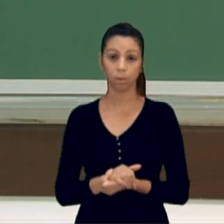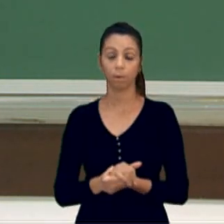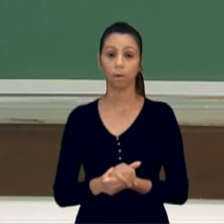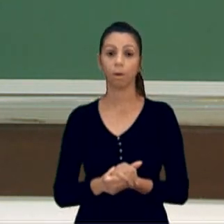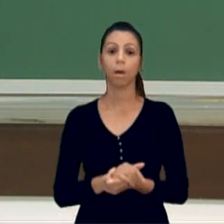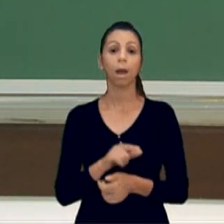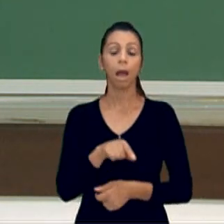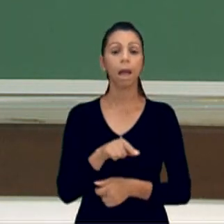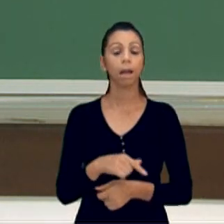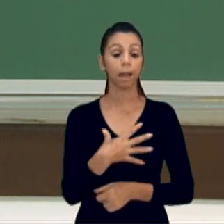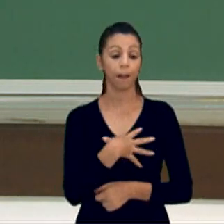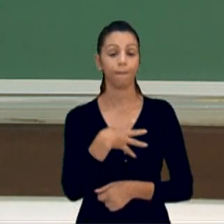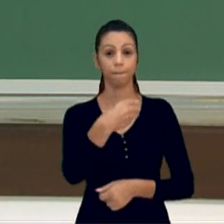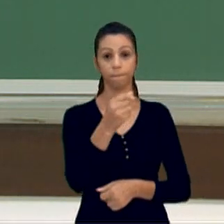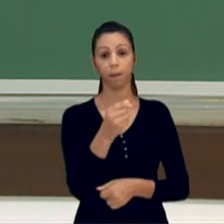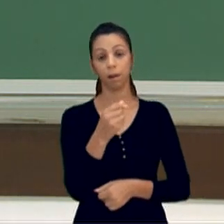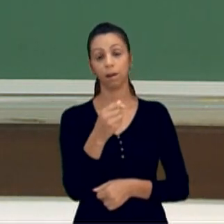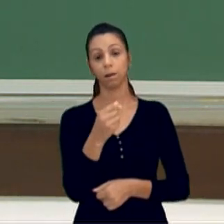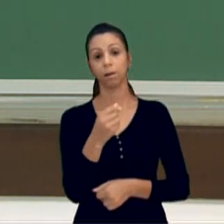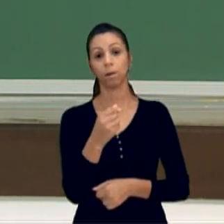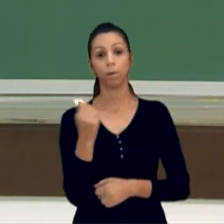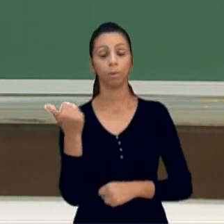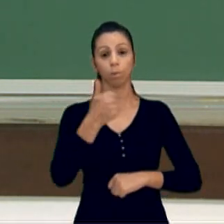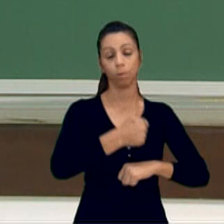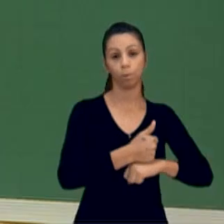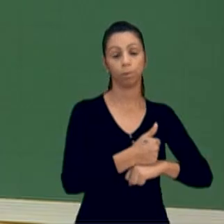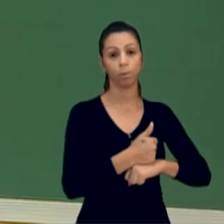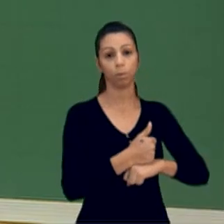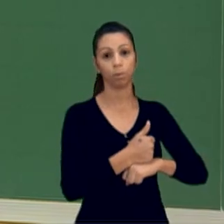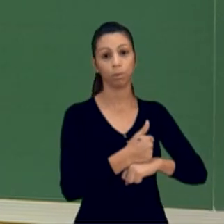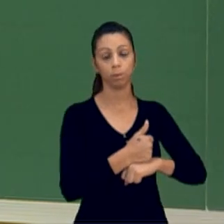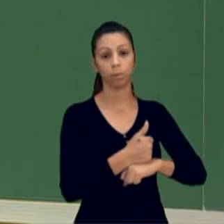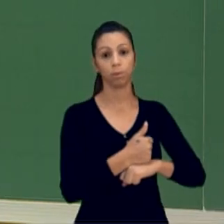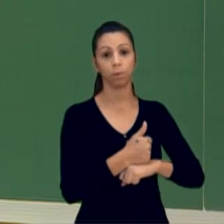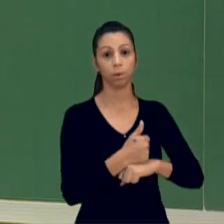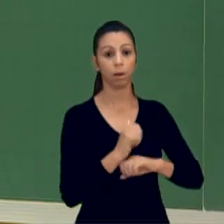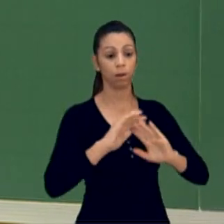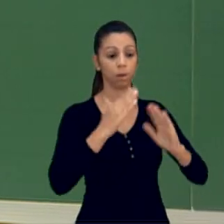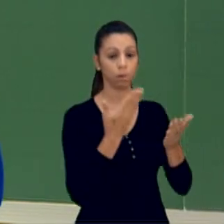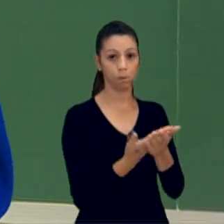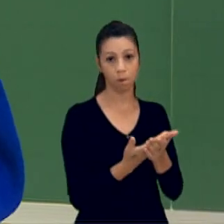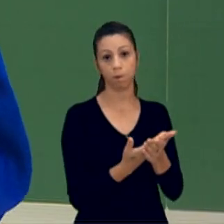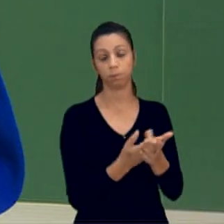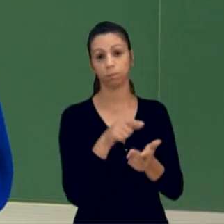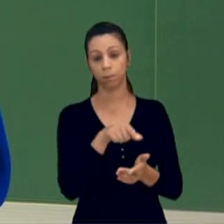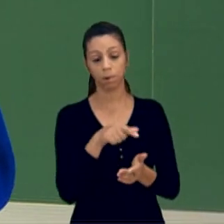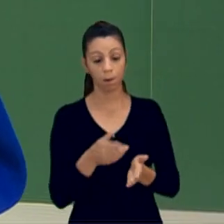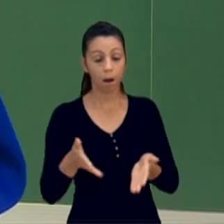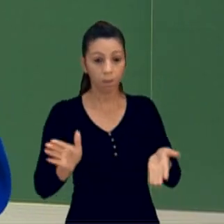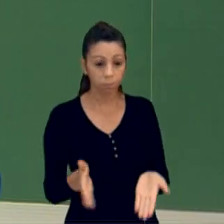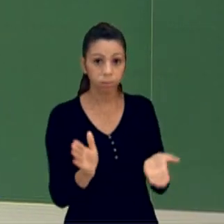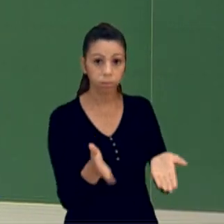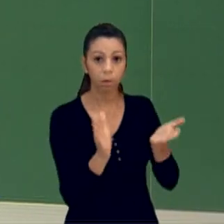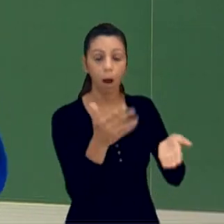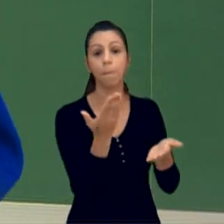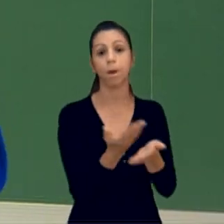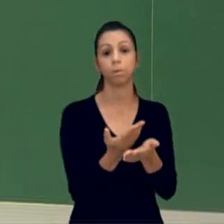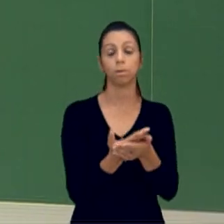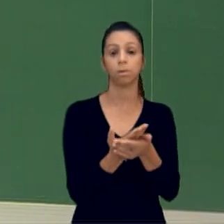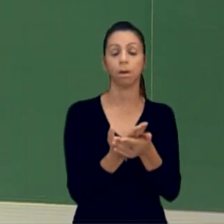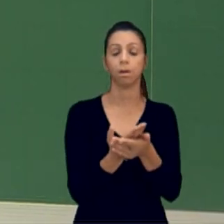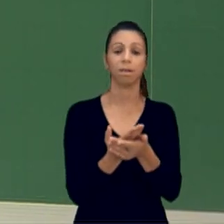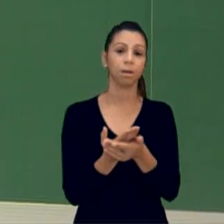dono de uma escola, ela sempre foi incentivada a estudar. E, de repente, tem esse sonho dela